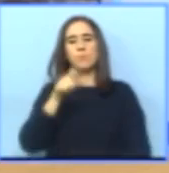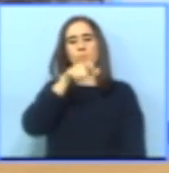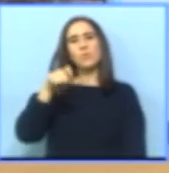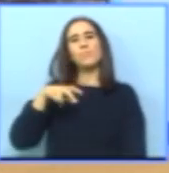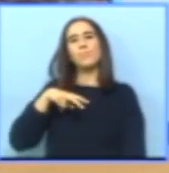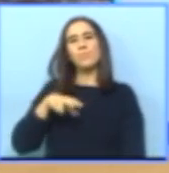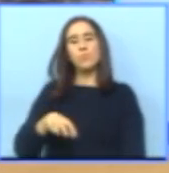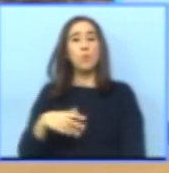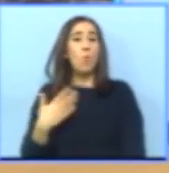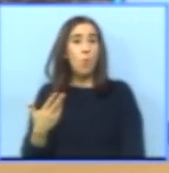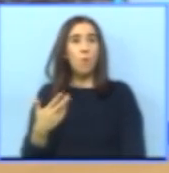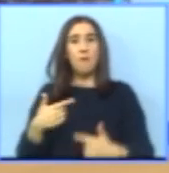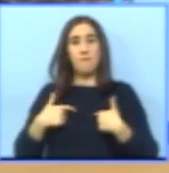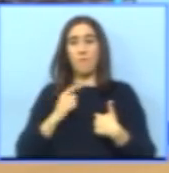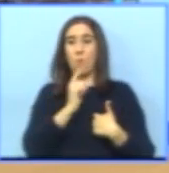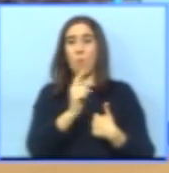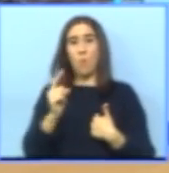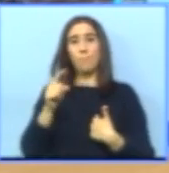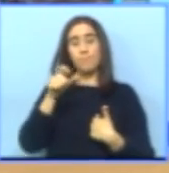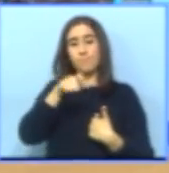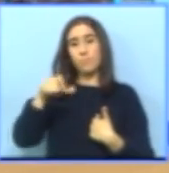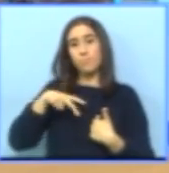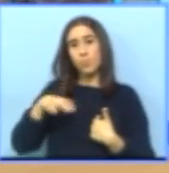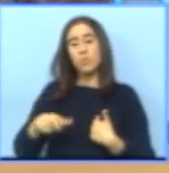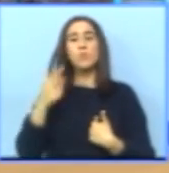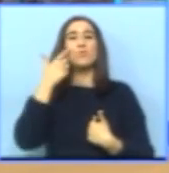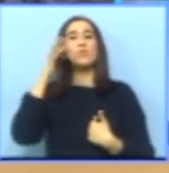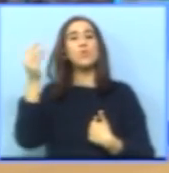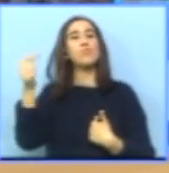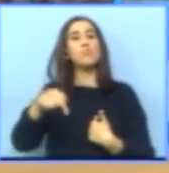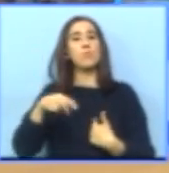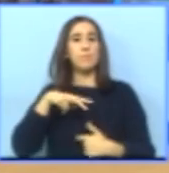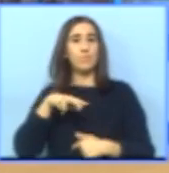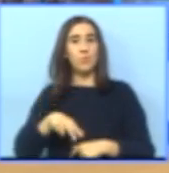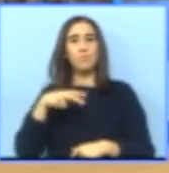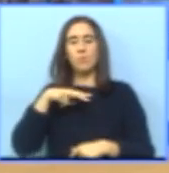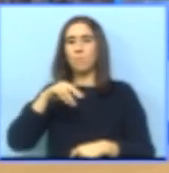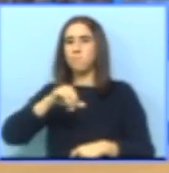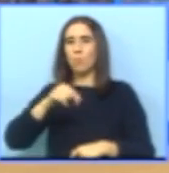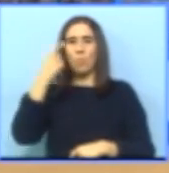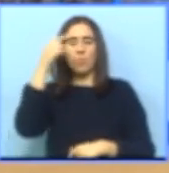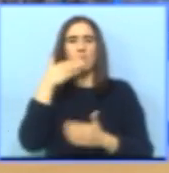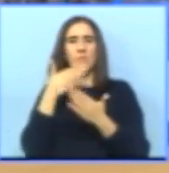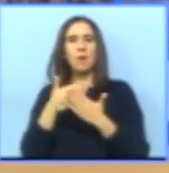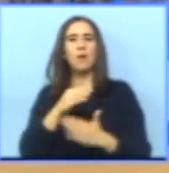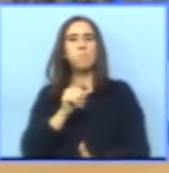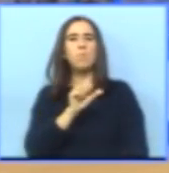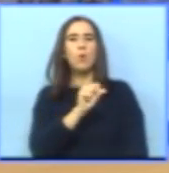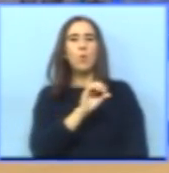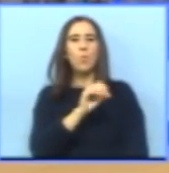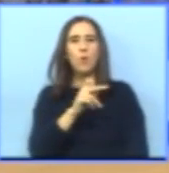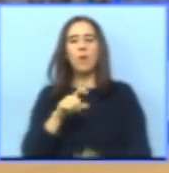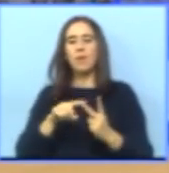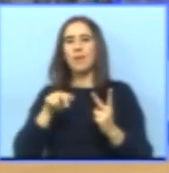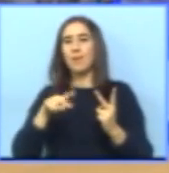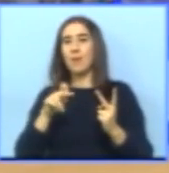portugueses, ou então por missionários portugueses, ou então missionários estrangeiros que passaram por Portugal, porque Portugal era o único sítio para ir para o Porto de Goa, para